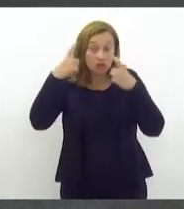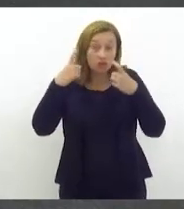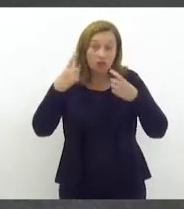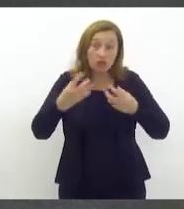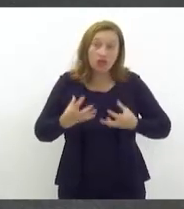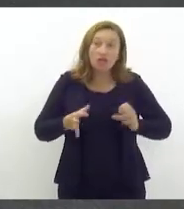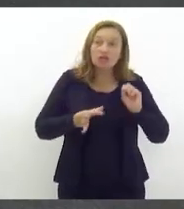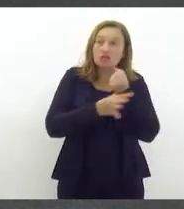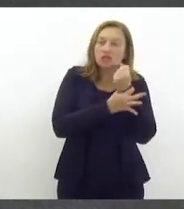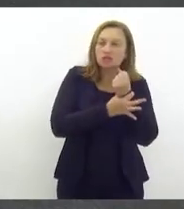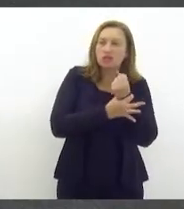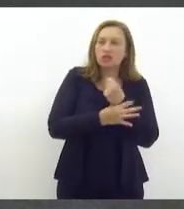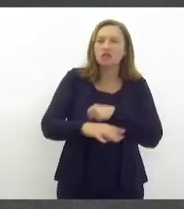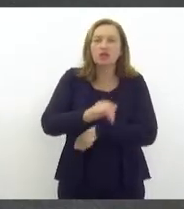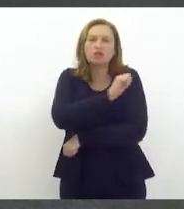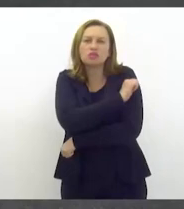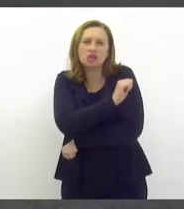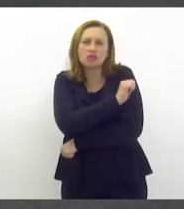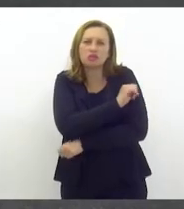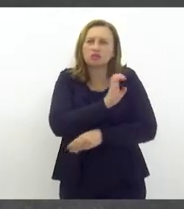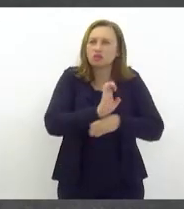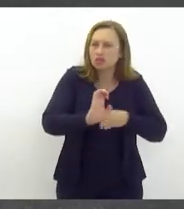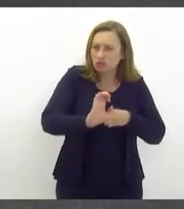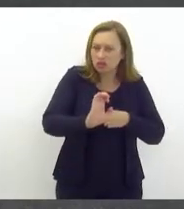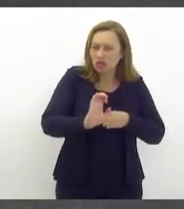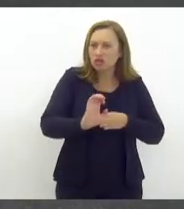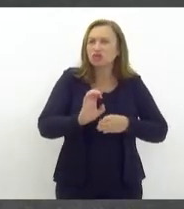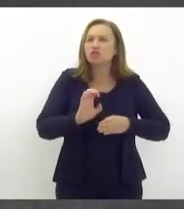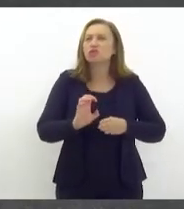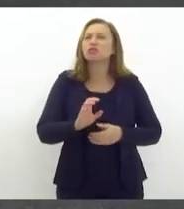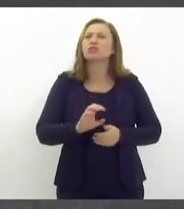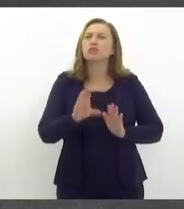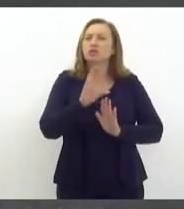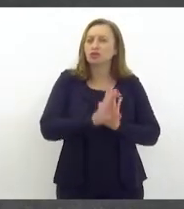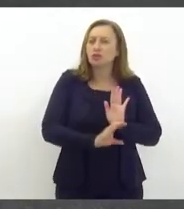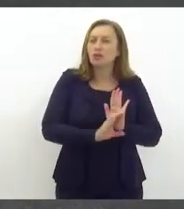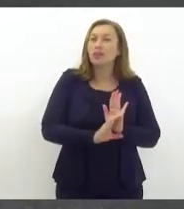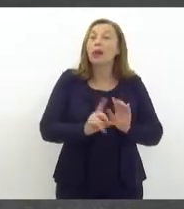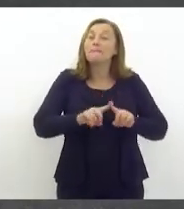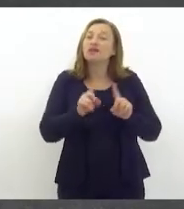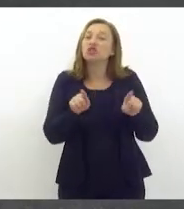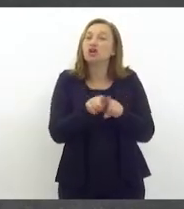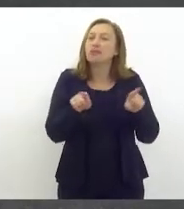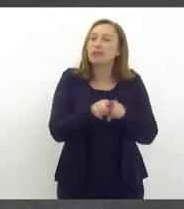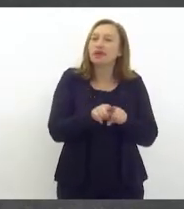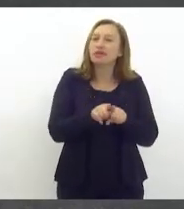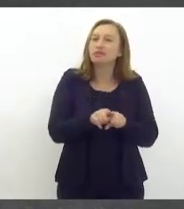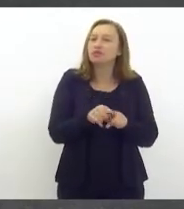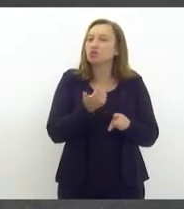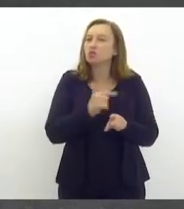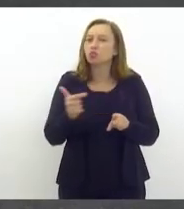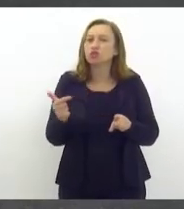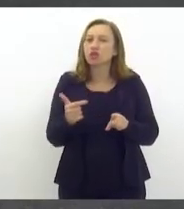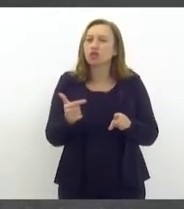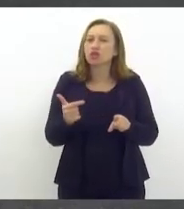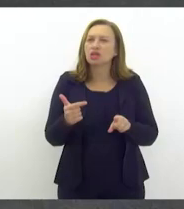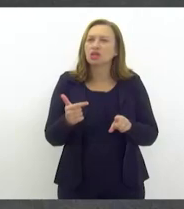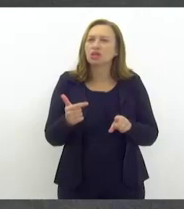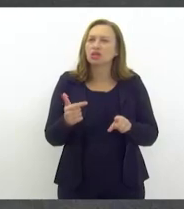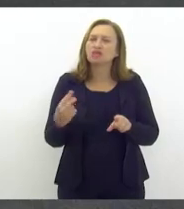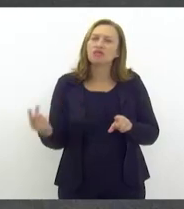garantir a esses alunos os estágios curriculares, mas também a gente não tem a